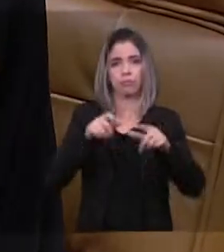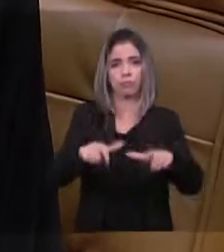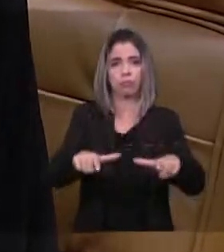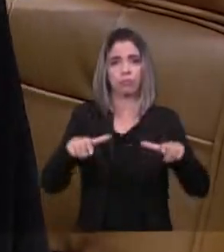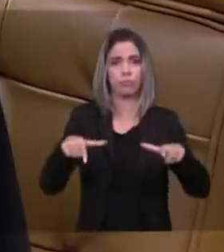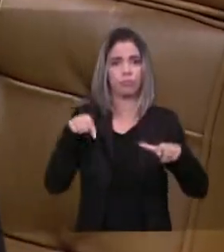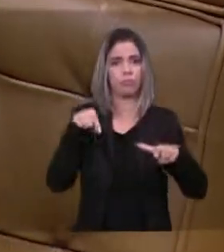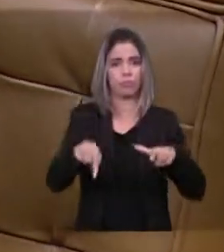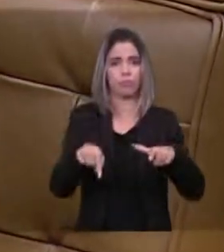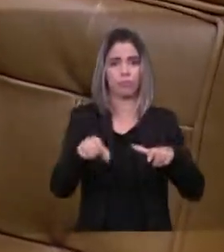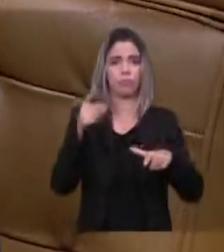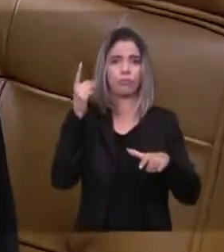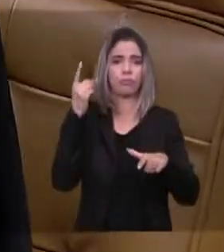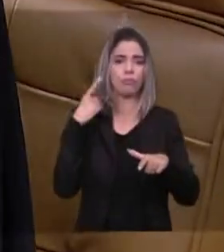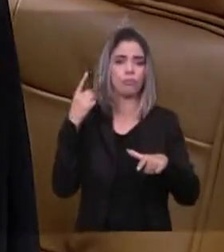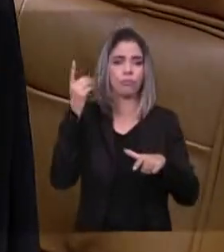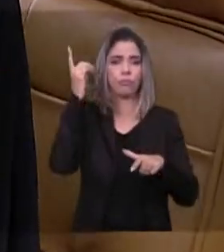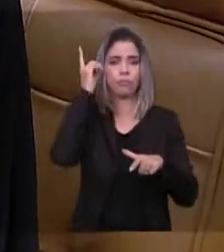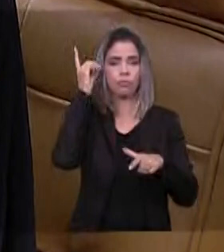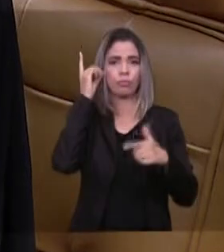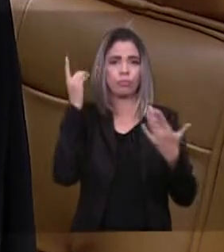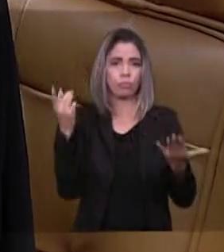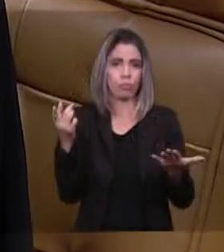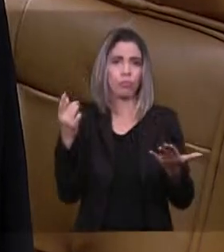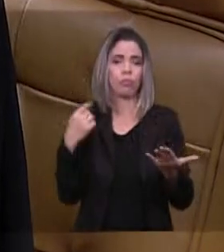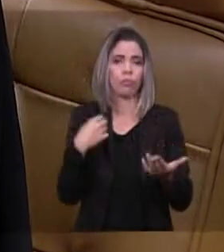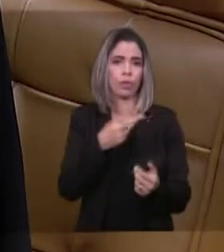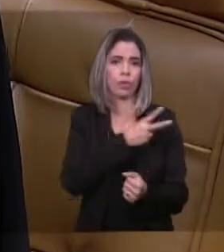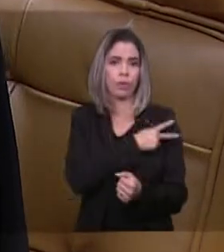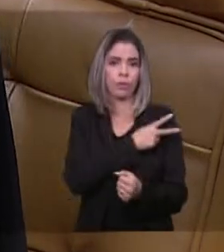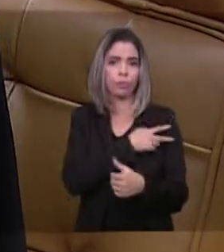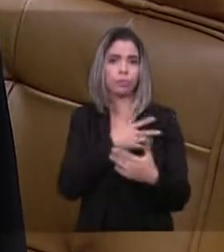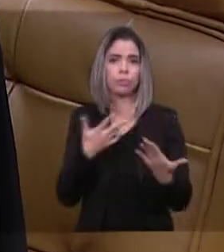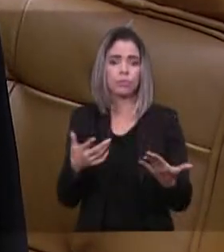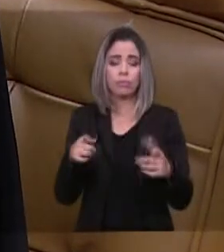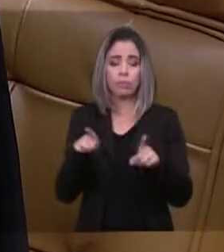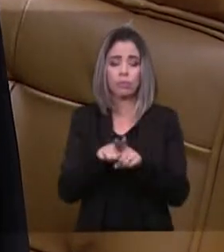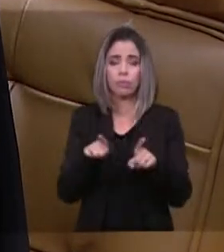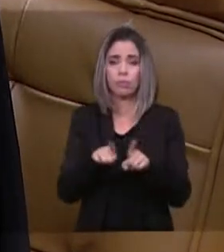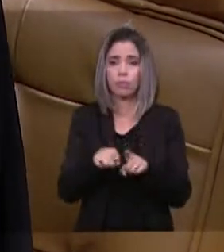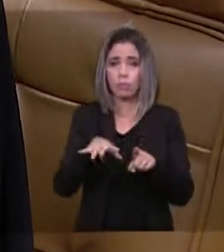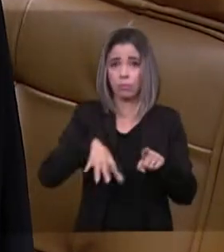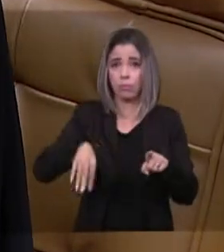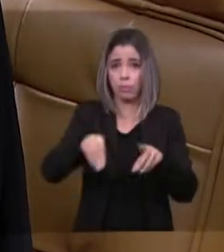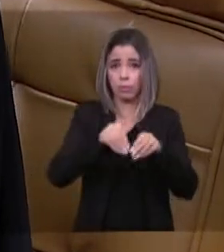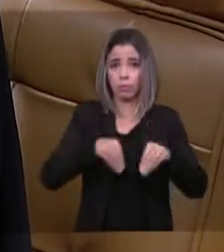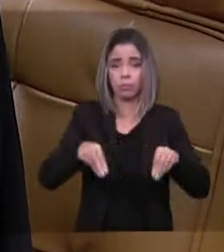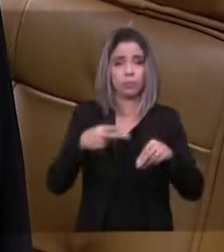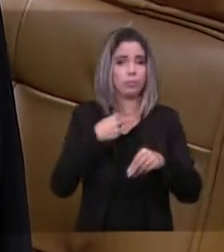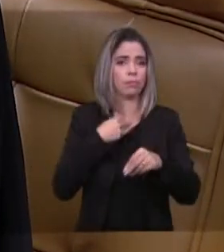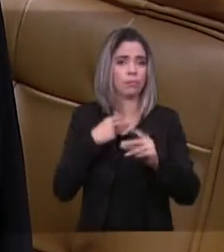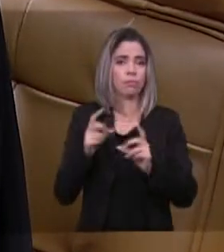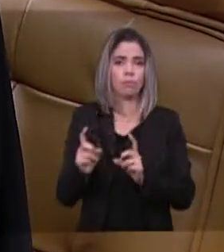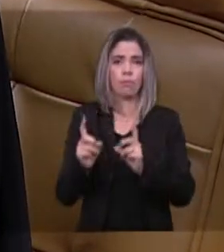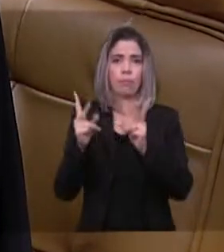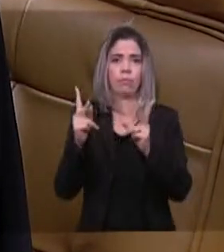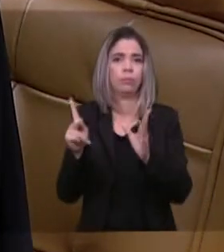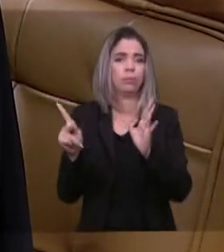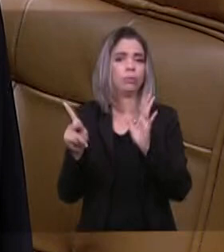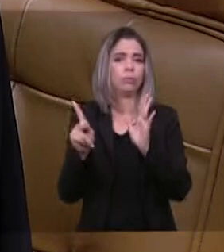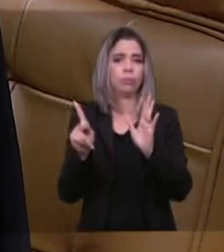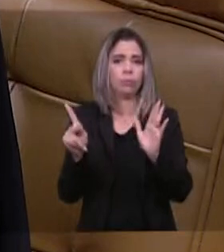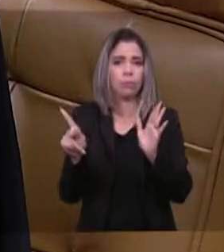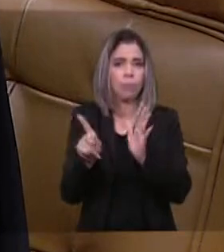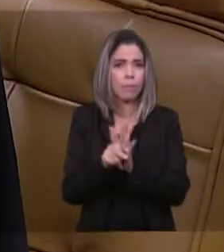Por consequência, as mencionadas terras também são inalienáveis, indisponíveis e insuscetíveis de